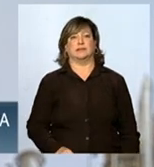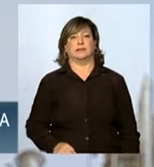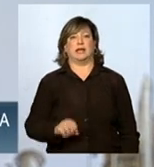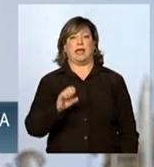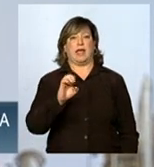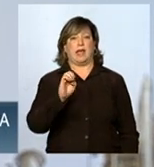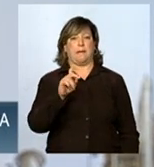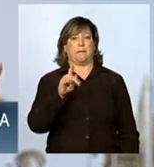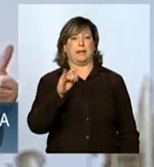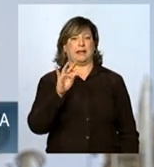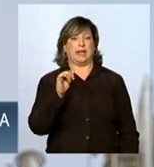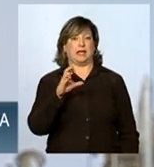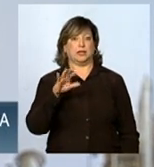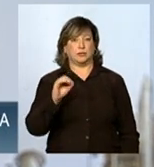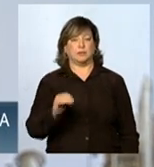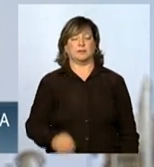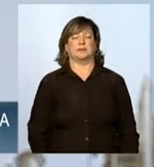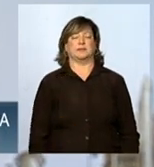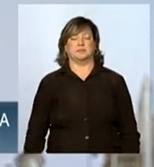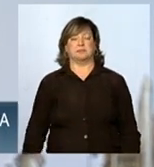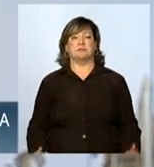Presidente Epitácio está aí, hein?